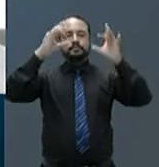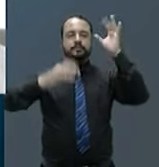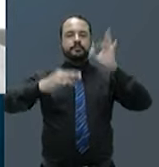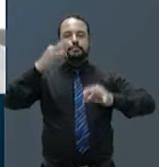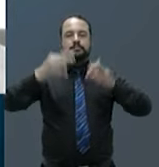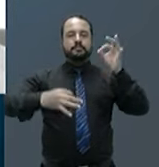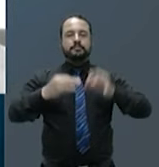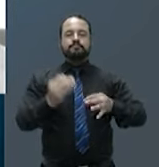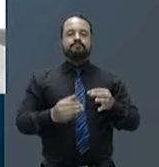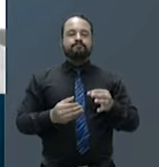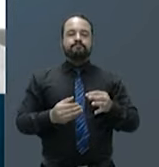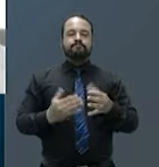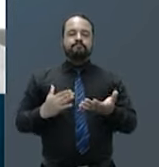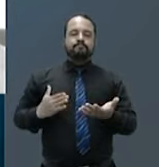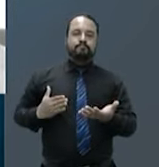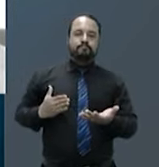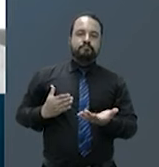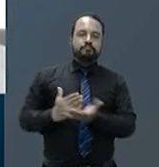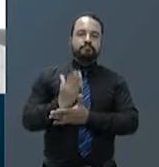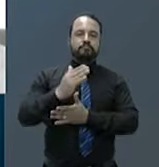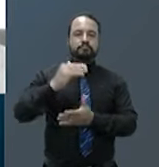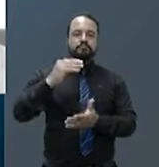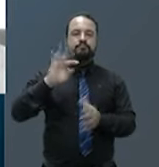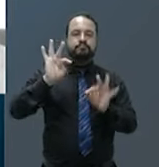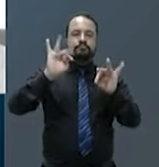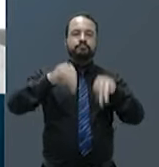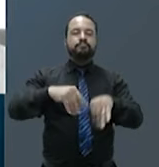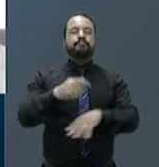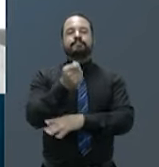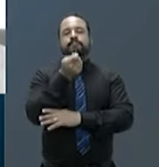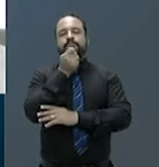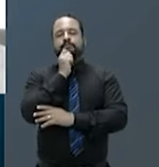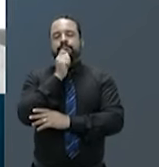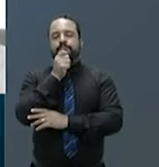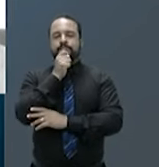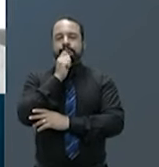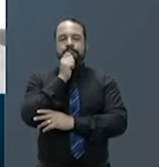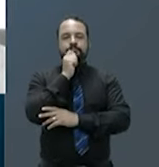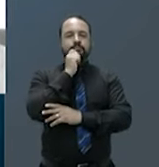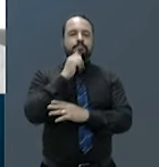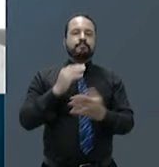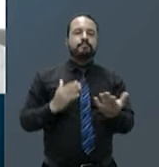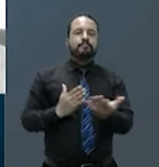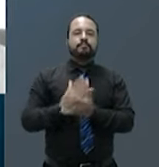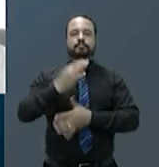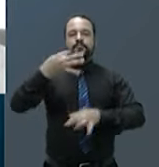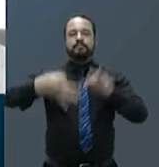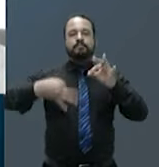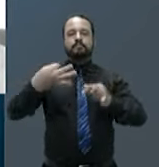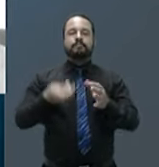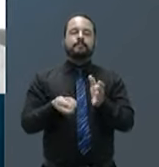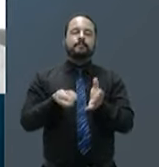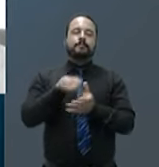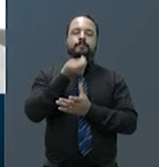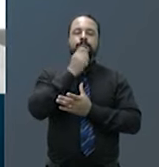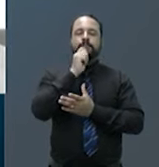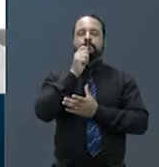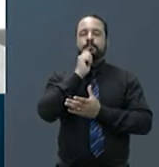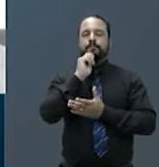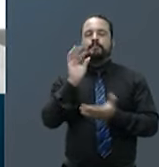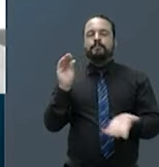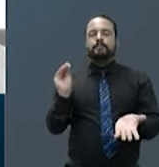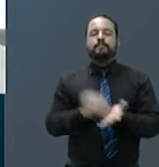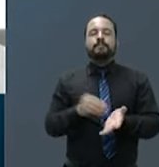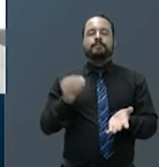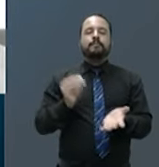não definitiva, que não é final, que não é eficaz, que ainda não transitou em julgado. Não se pede